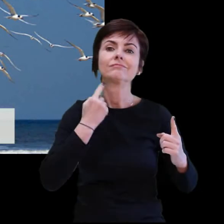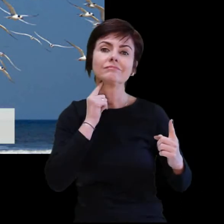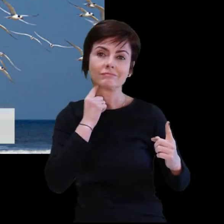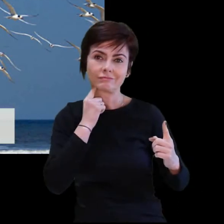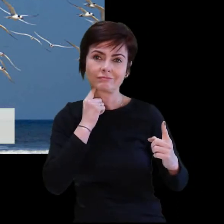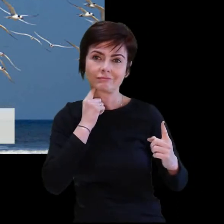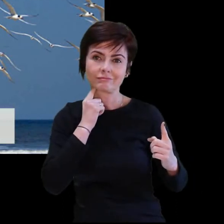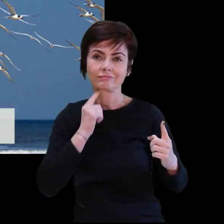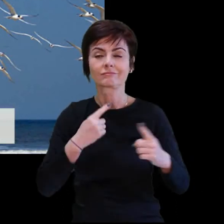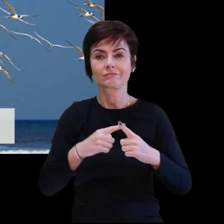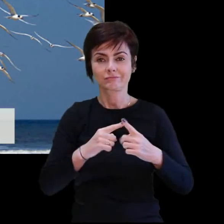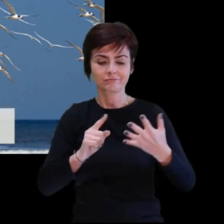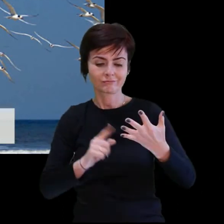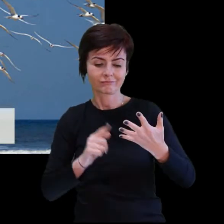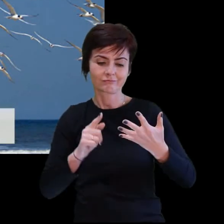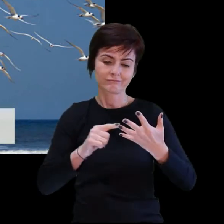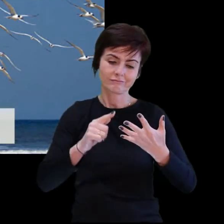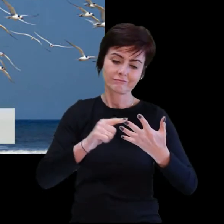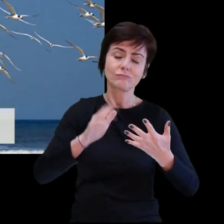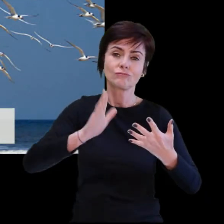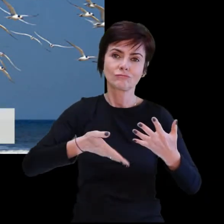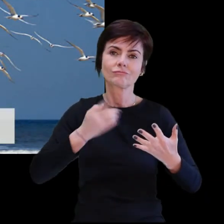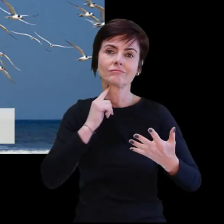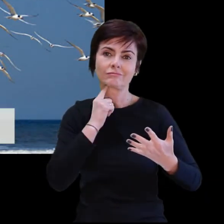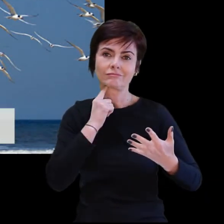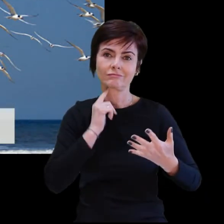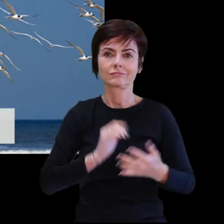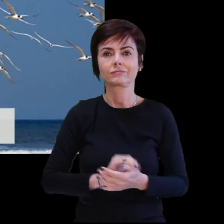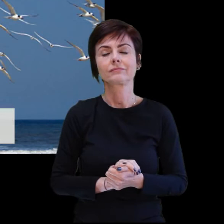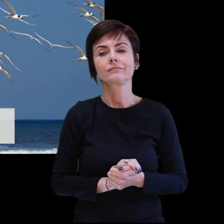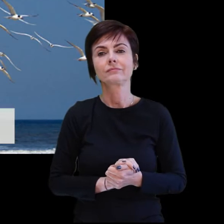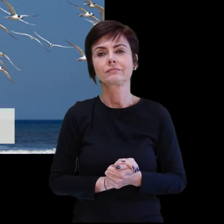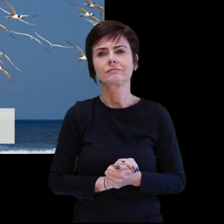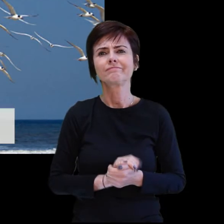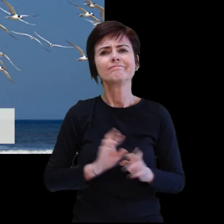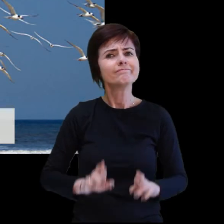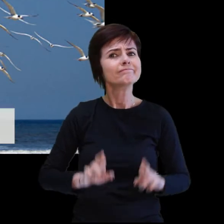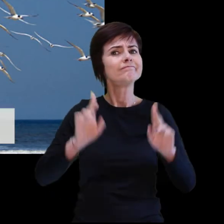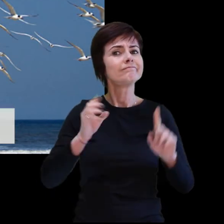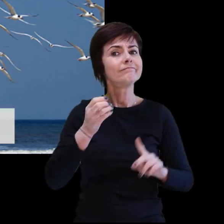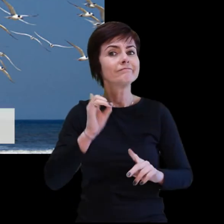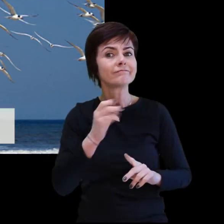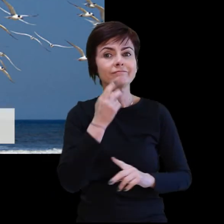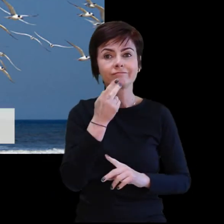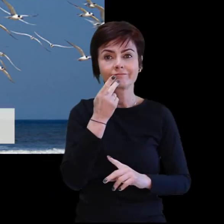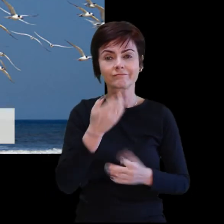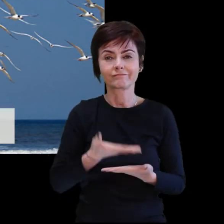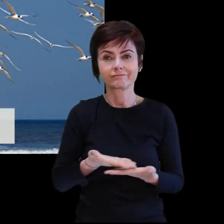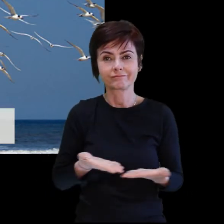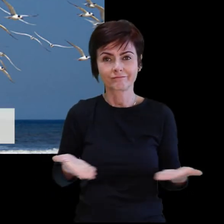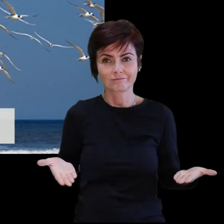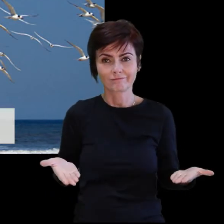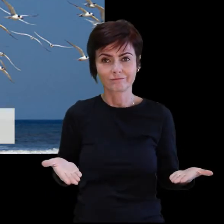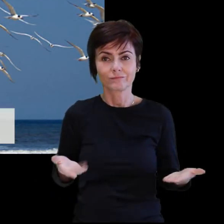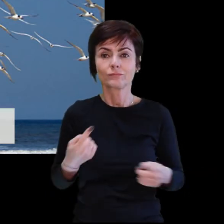indivíduo devora muitos outros daquela fase anterior na cadeia. Isso é um pouco diferente de o que a gente